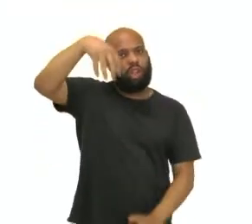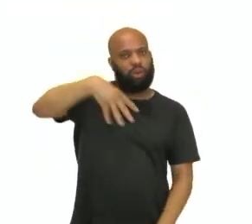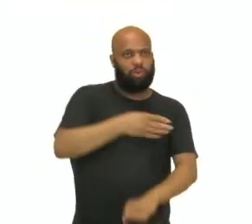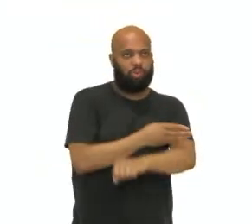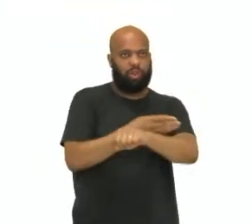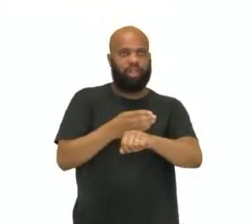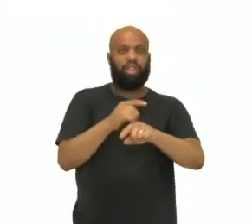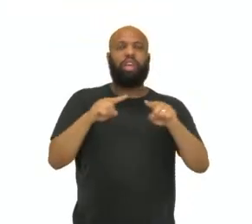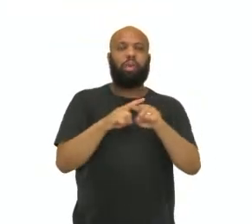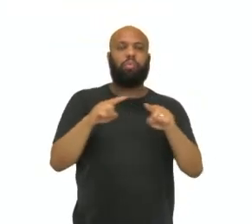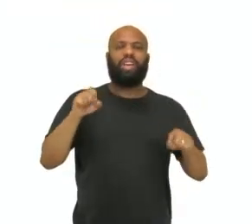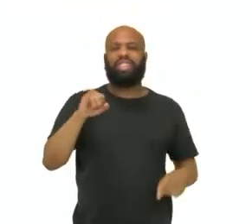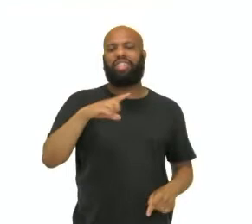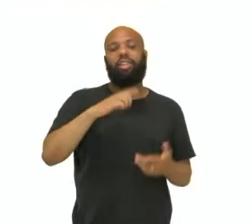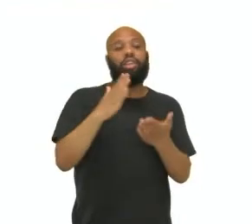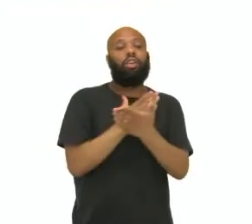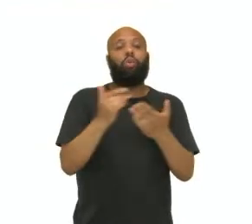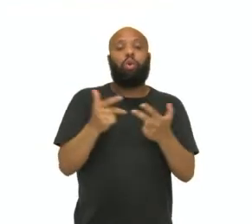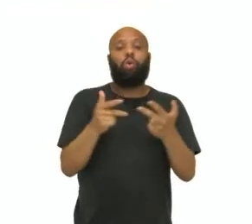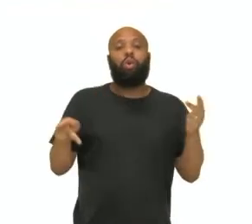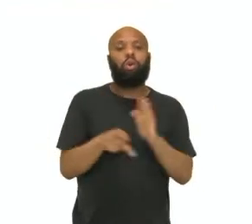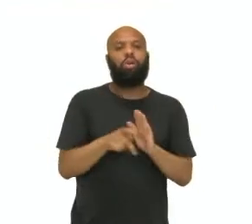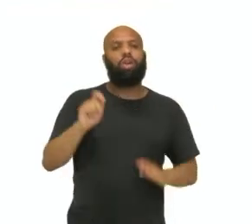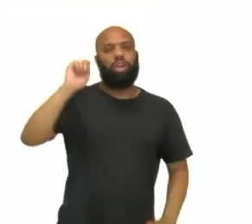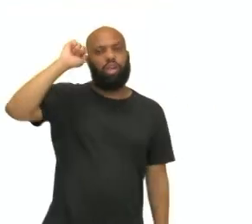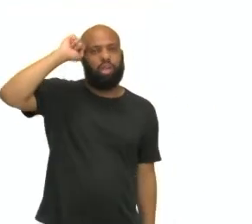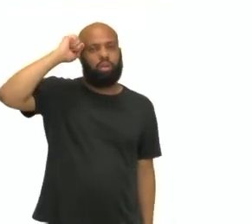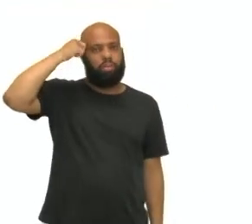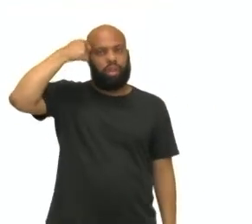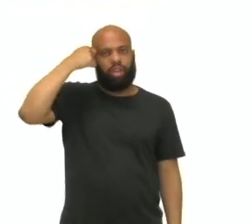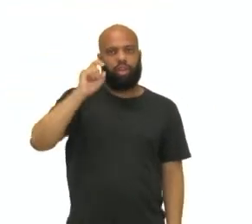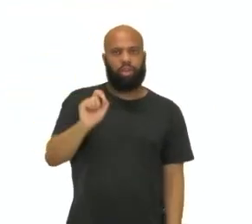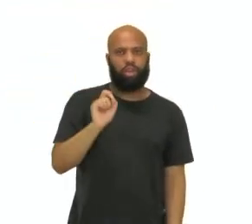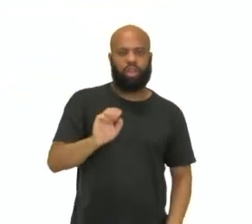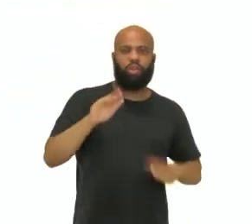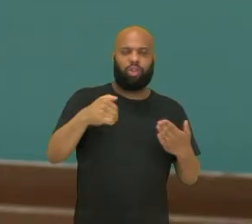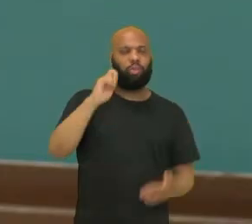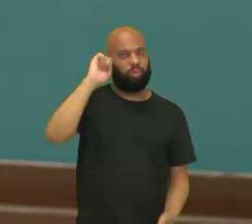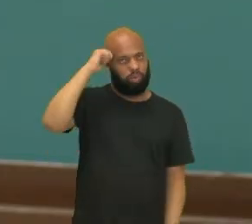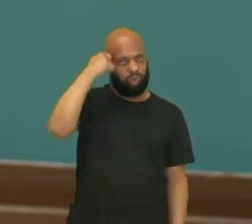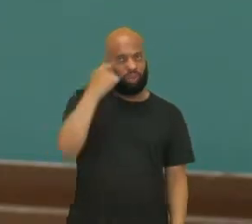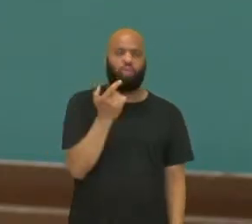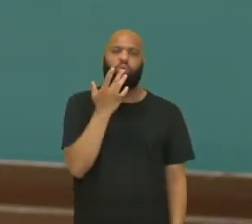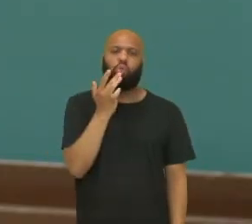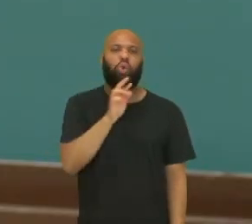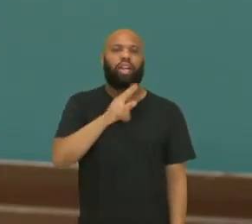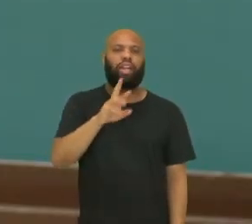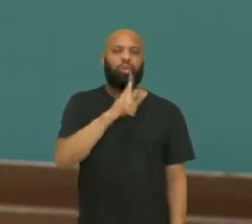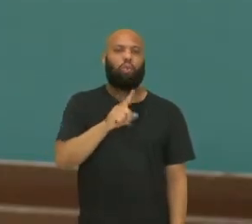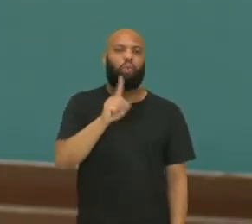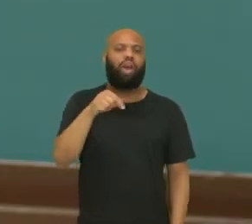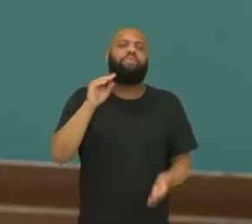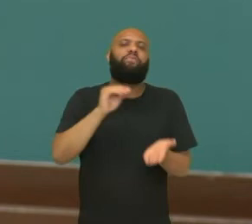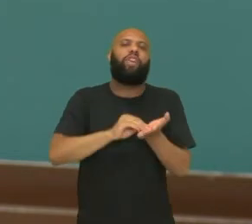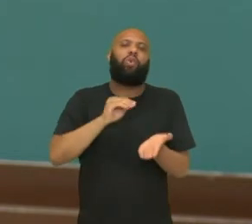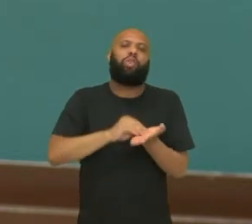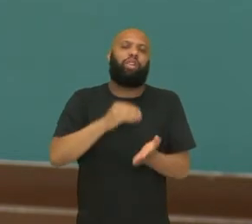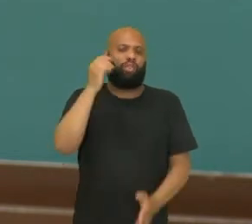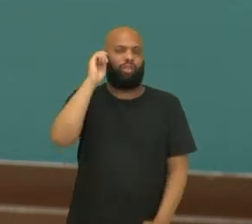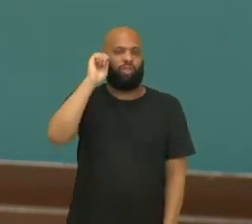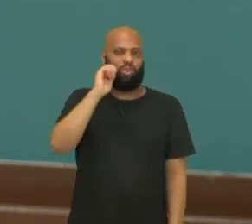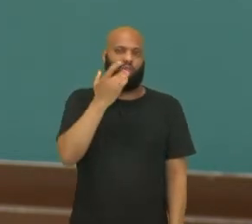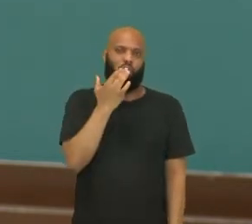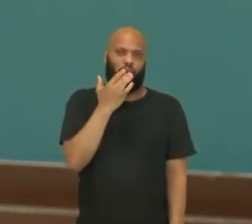preto, não esqueça, caro estudante, o preto, ele não é uma cor, ele é ausência de cor, tá?